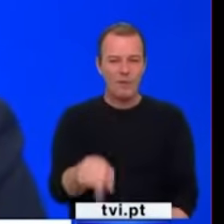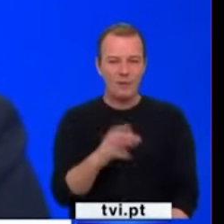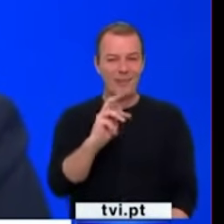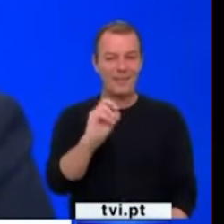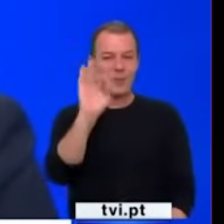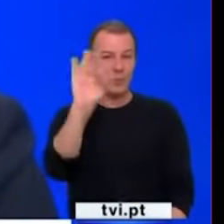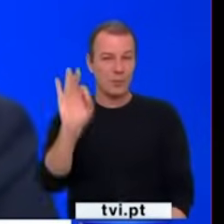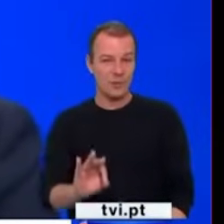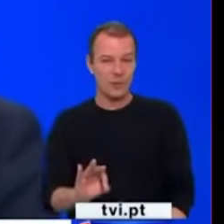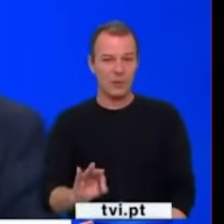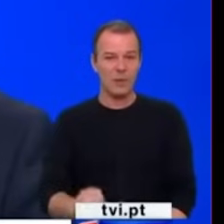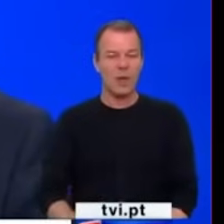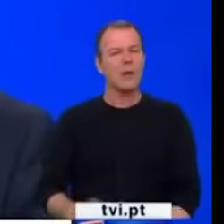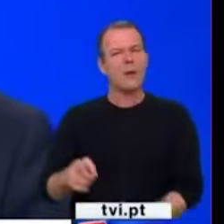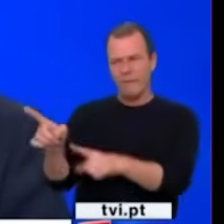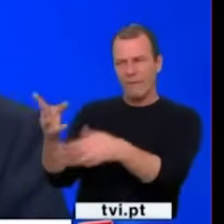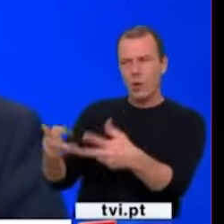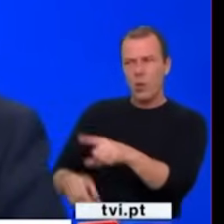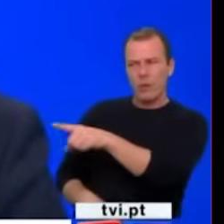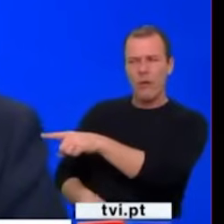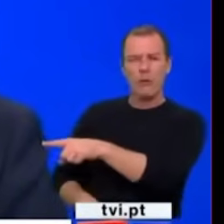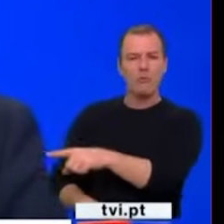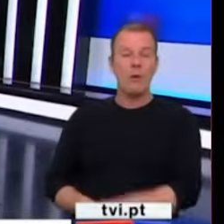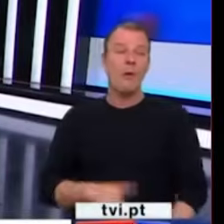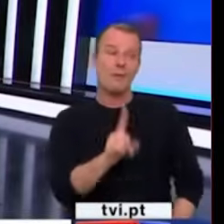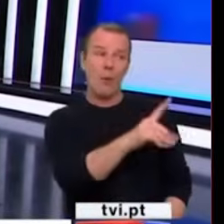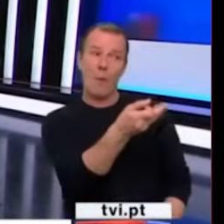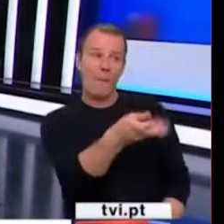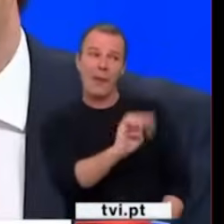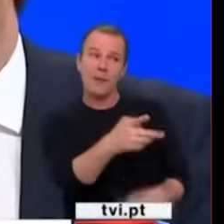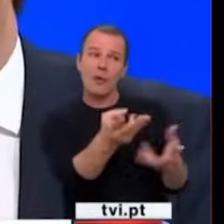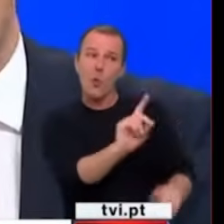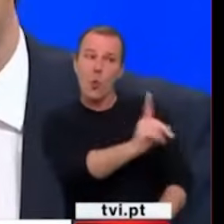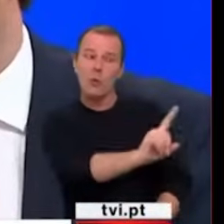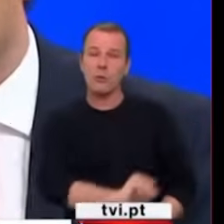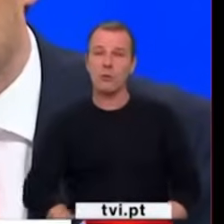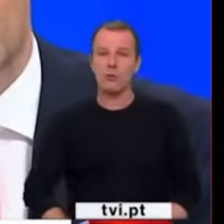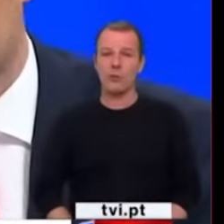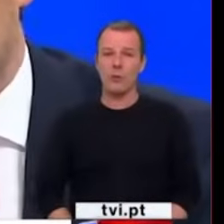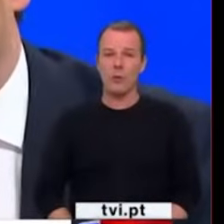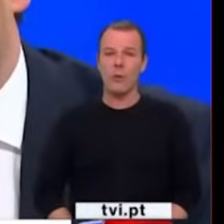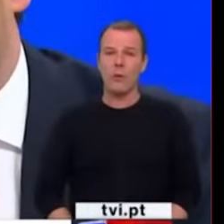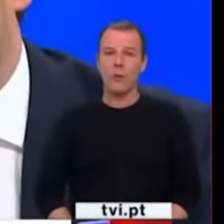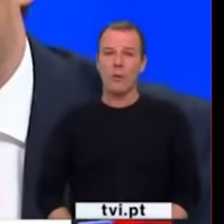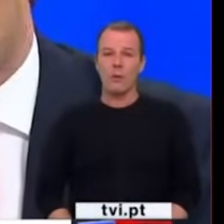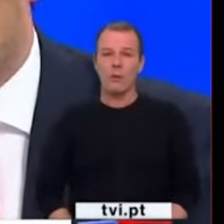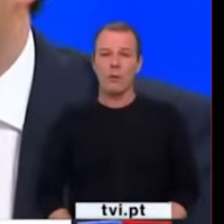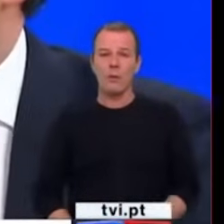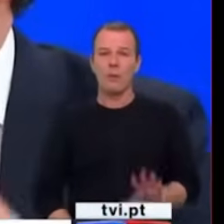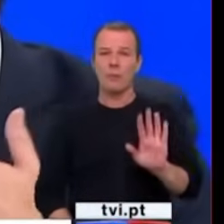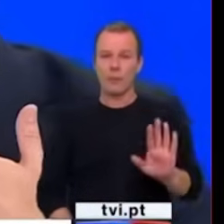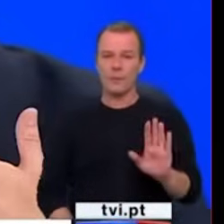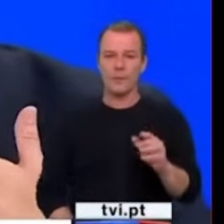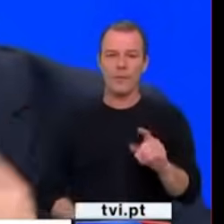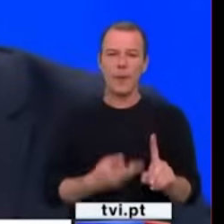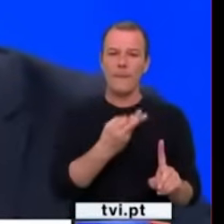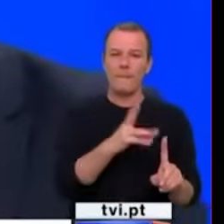1.3% eu fui fez as cont vocês que não